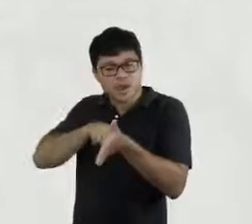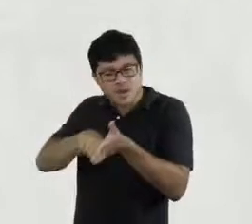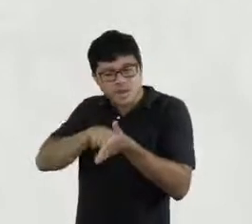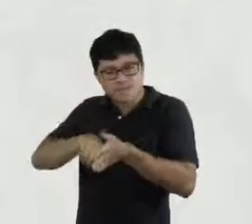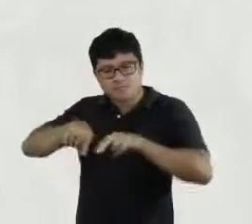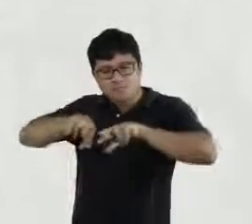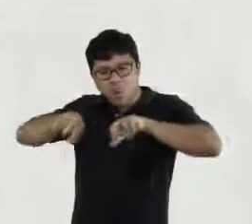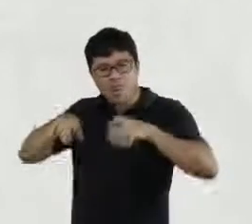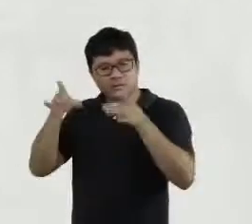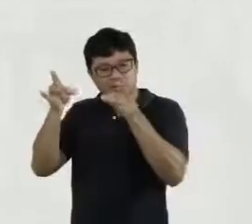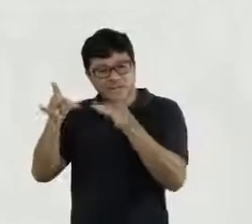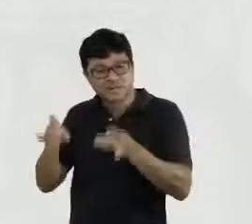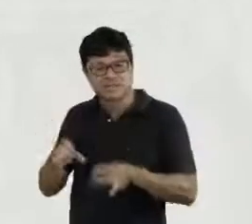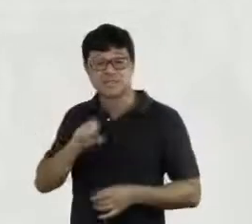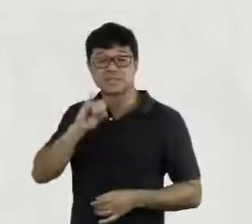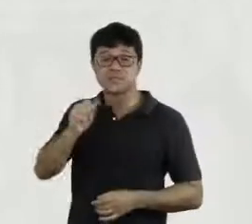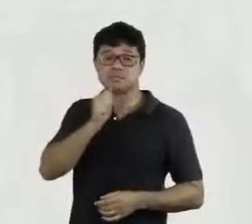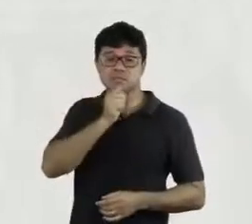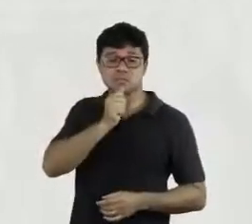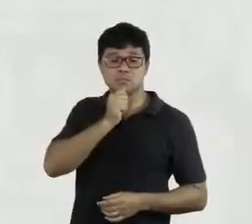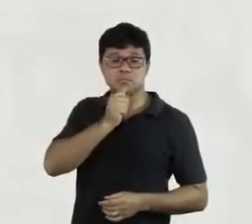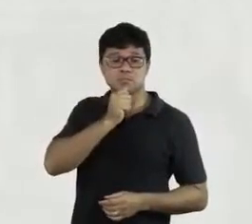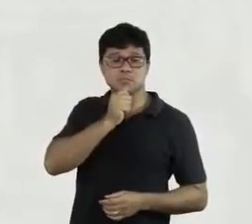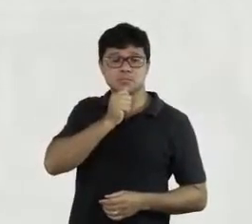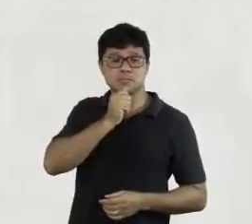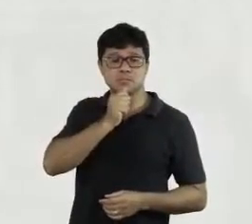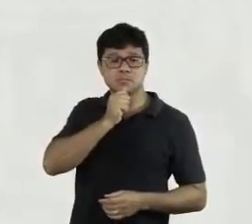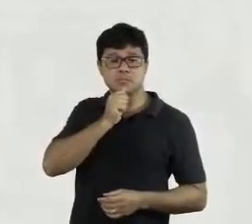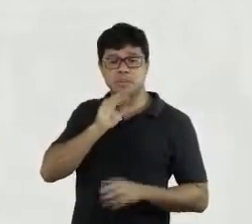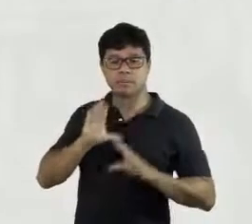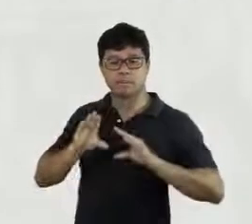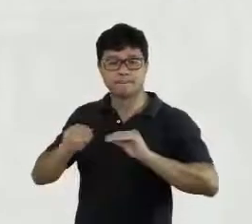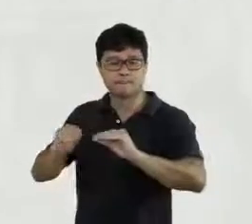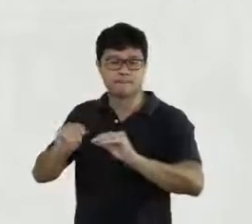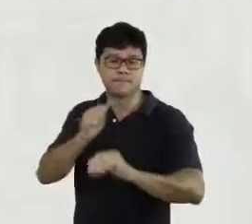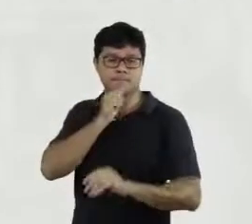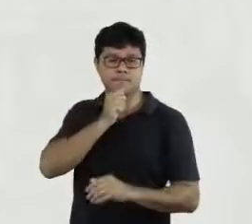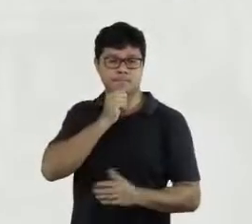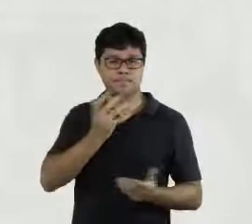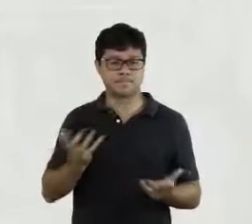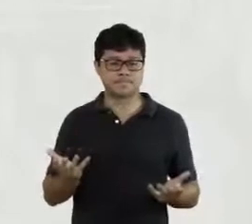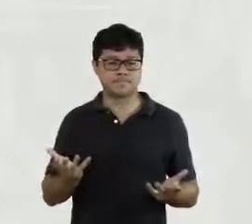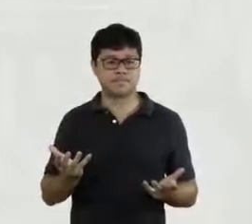examiná-la, descrevê-la, sem não tê-la acessada.